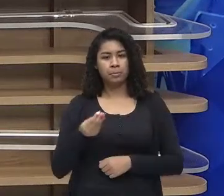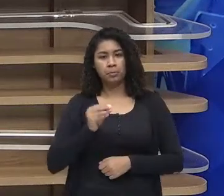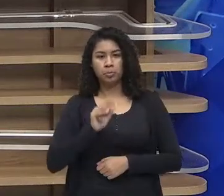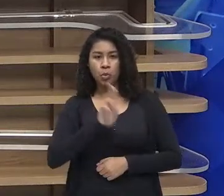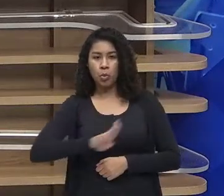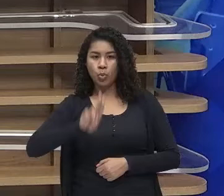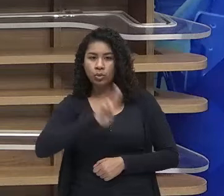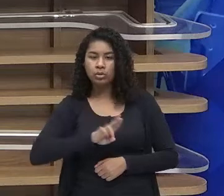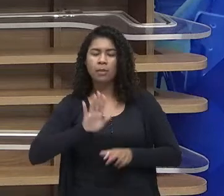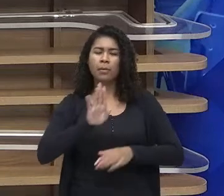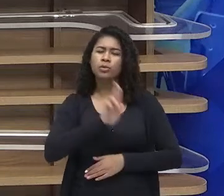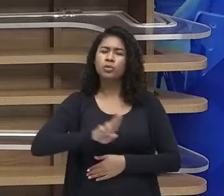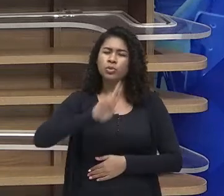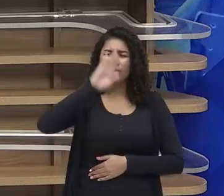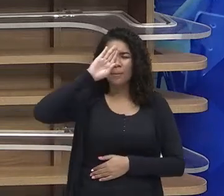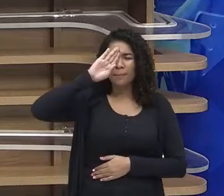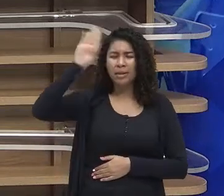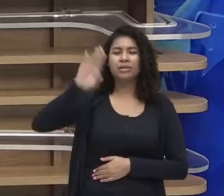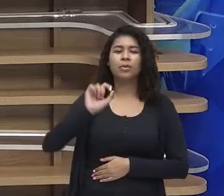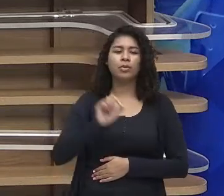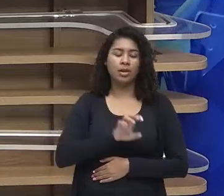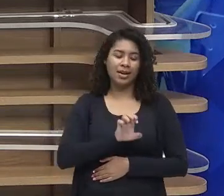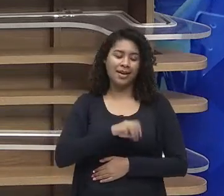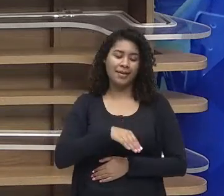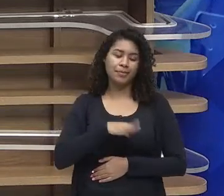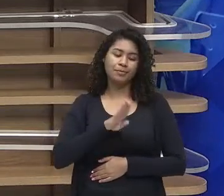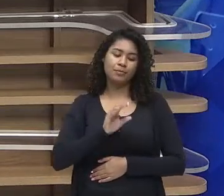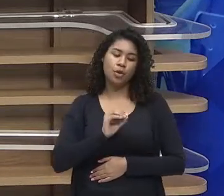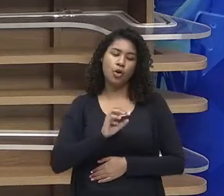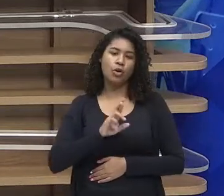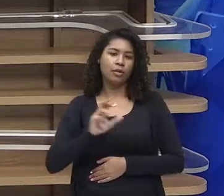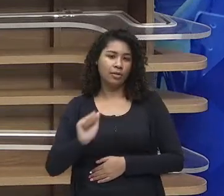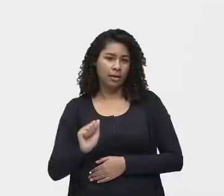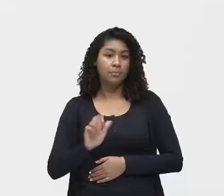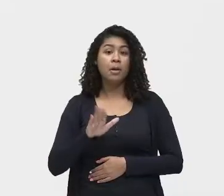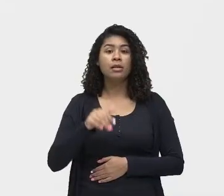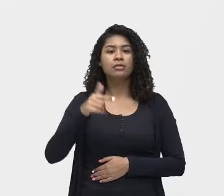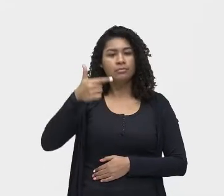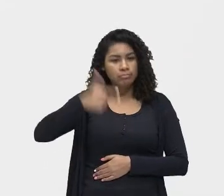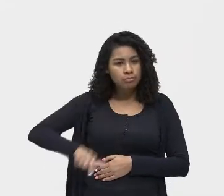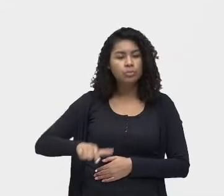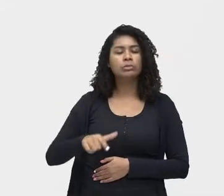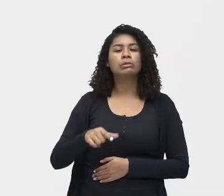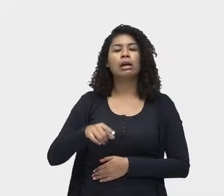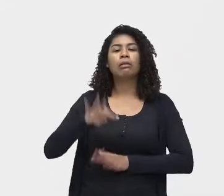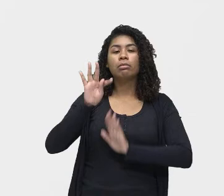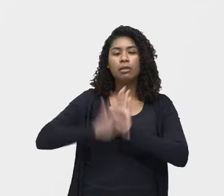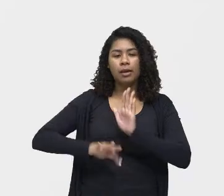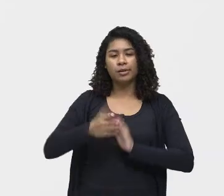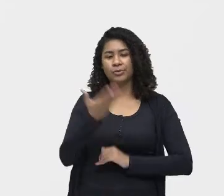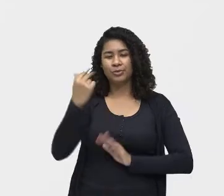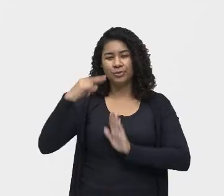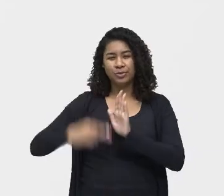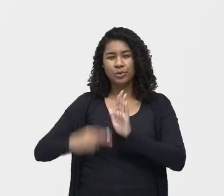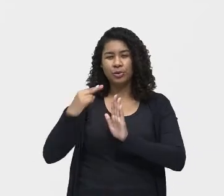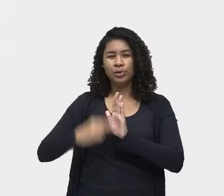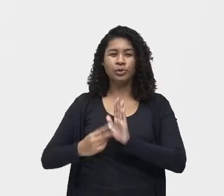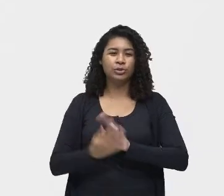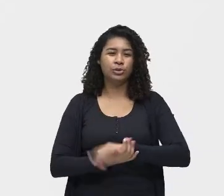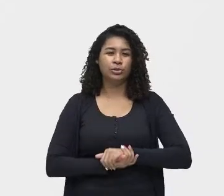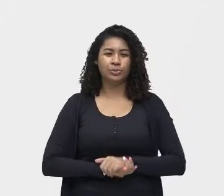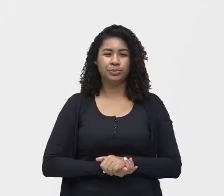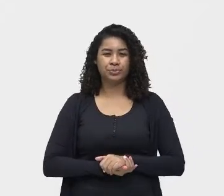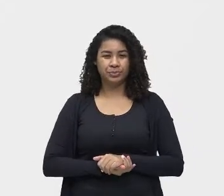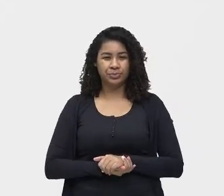muito mais comum no nosso dia a dia. E tem mais um texto, vamos a ele. Olha o próximo texto que nós temos. Gol